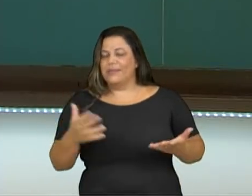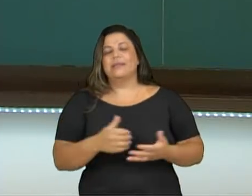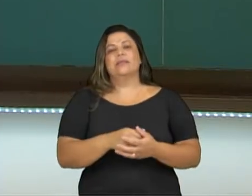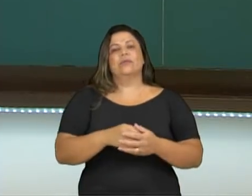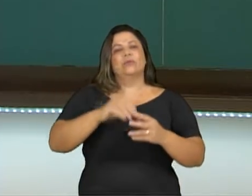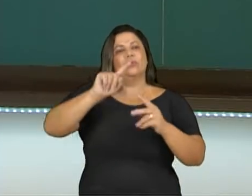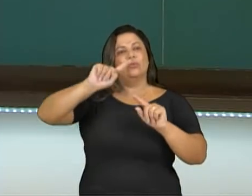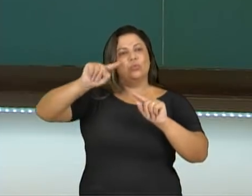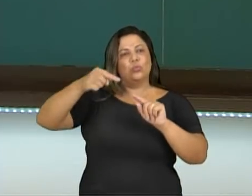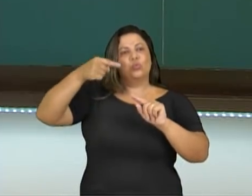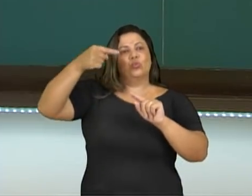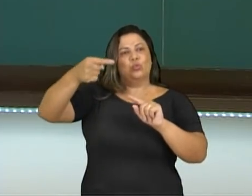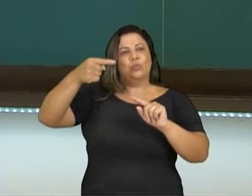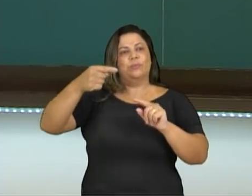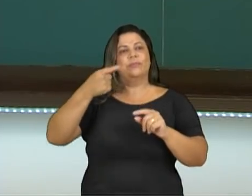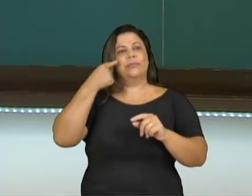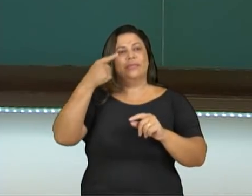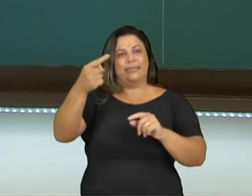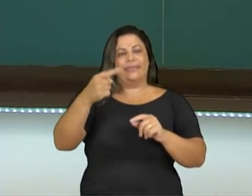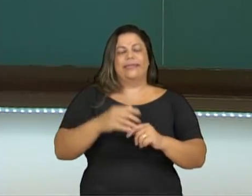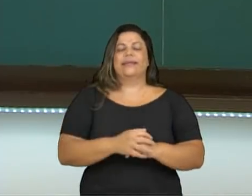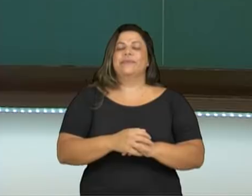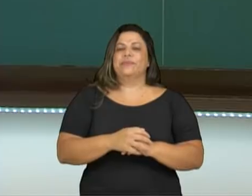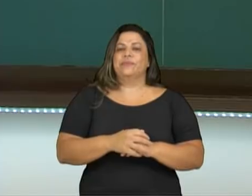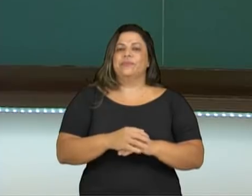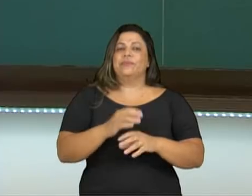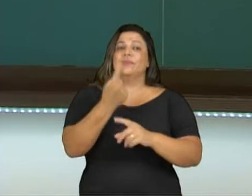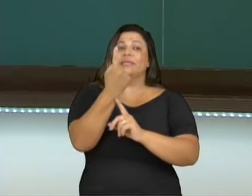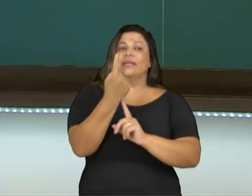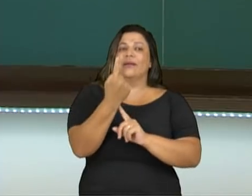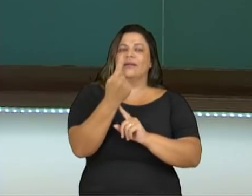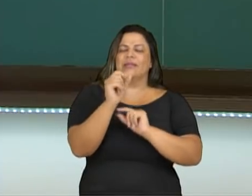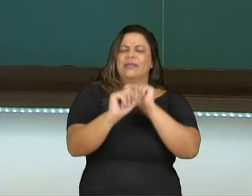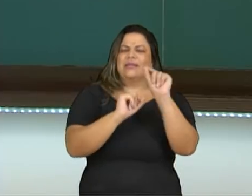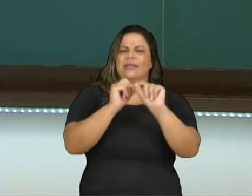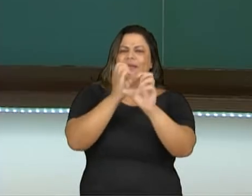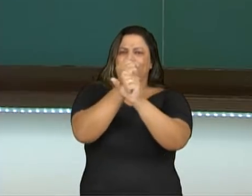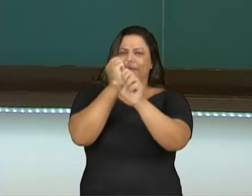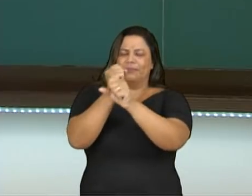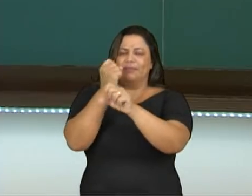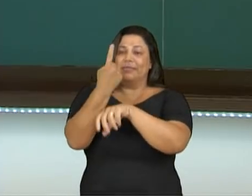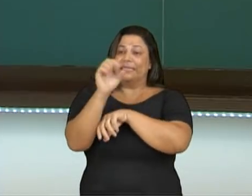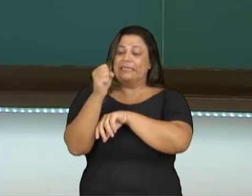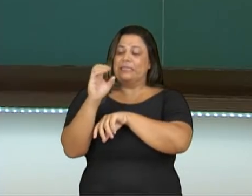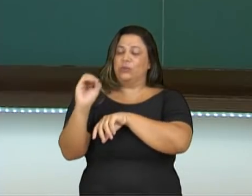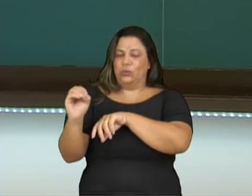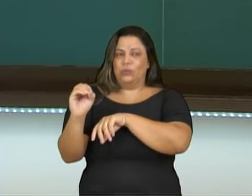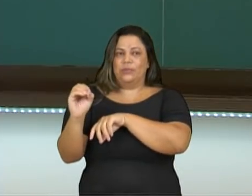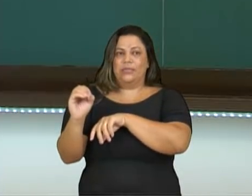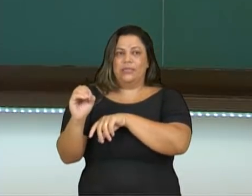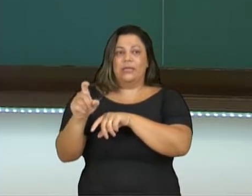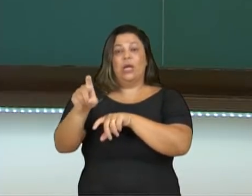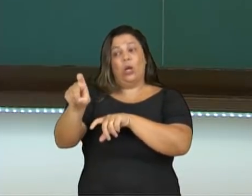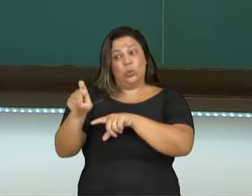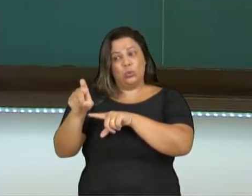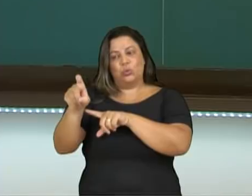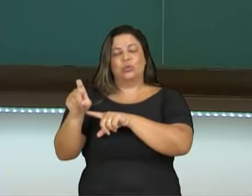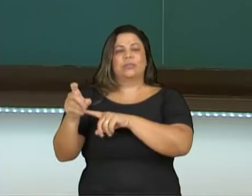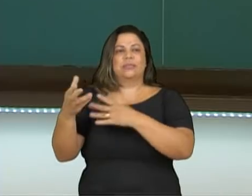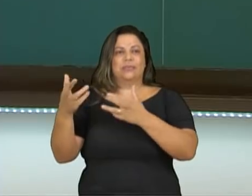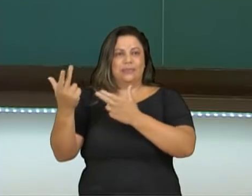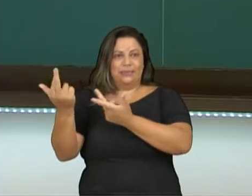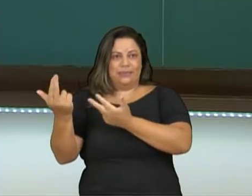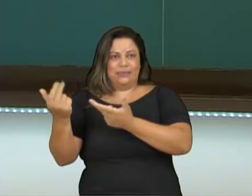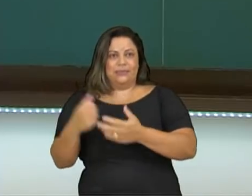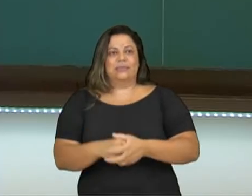o ângulo de 60 graus, então o ângulo de 60 graus, 180, x radianos igual a 60